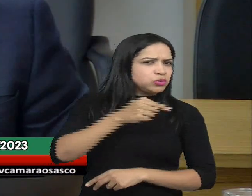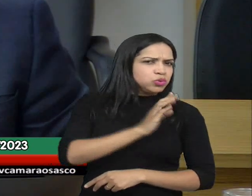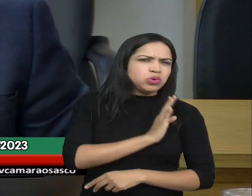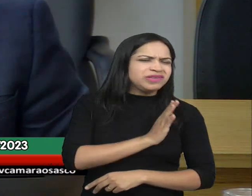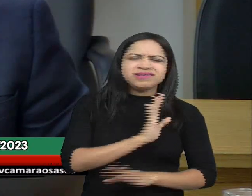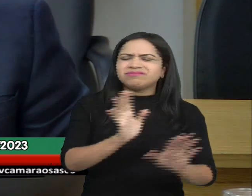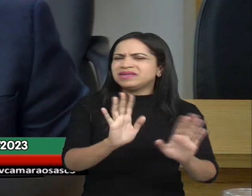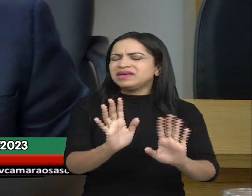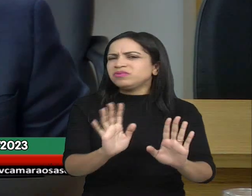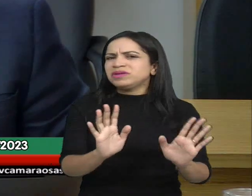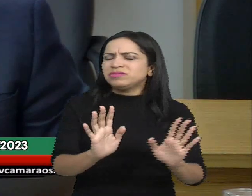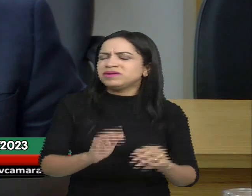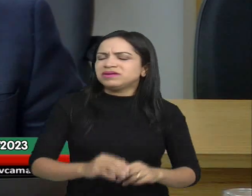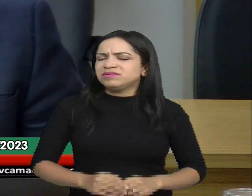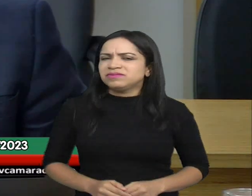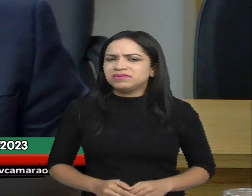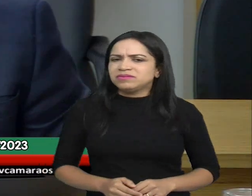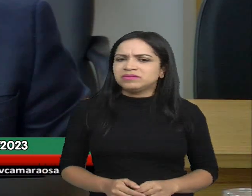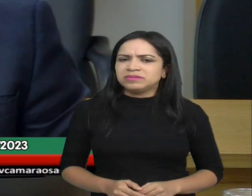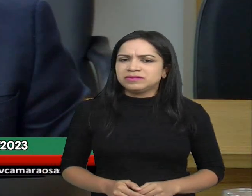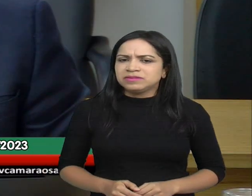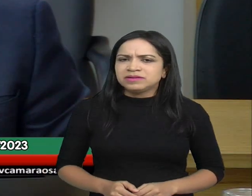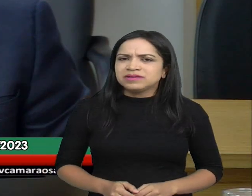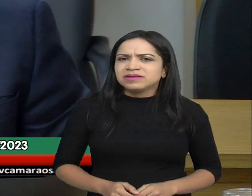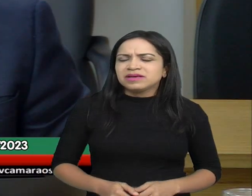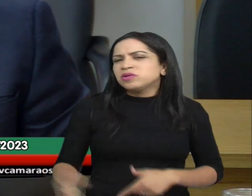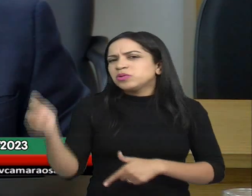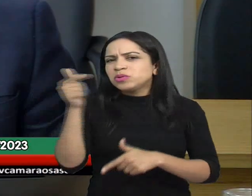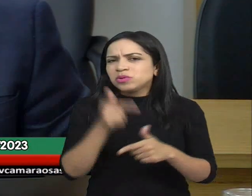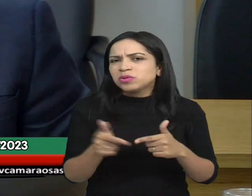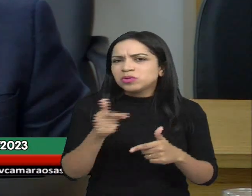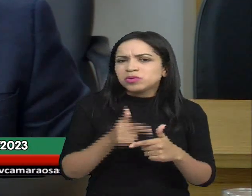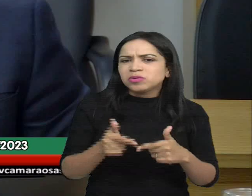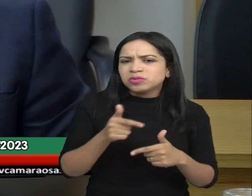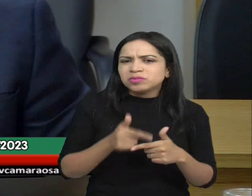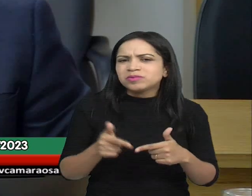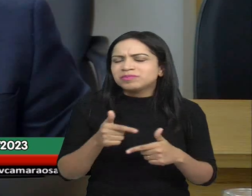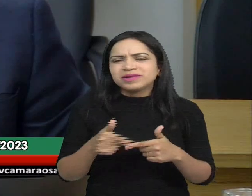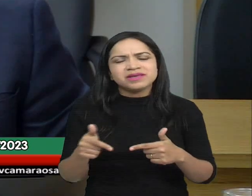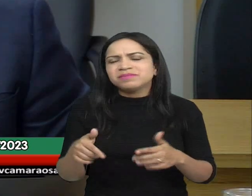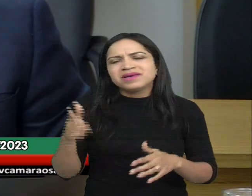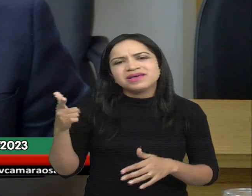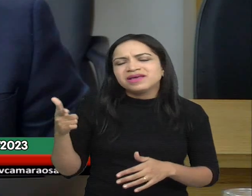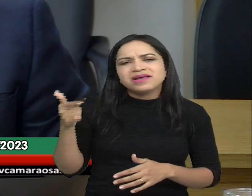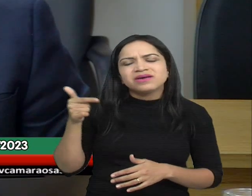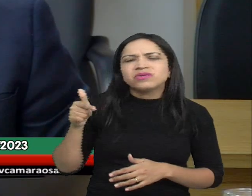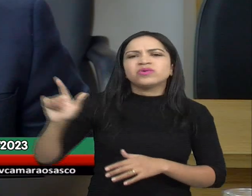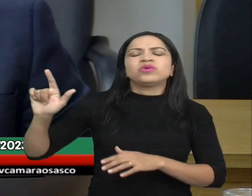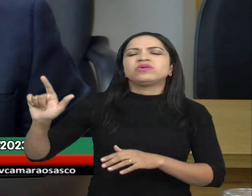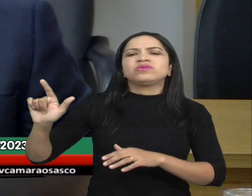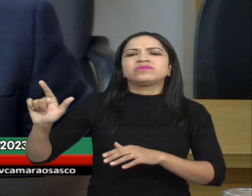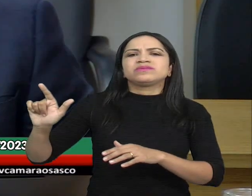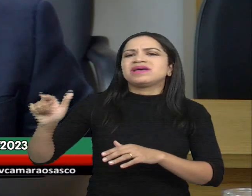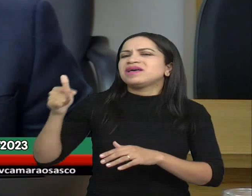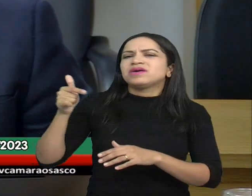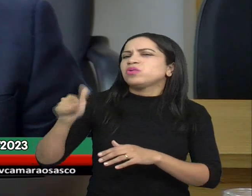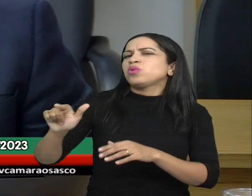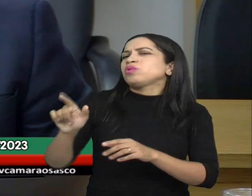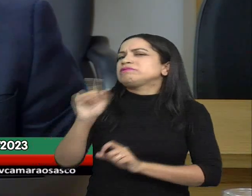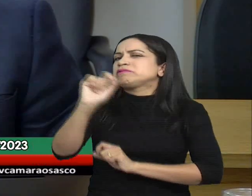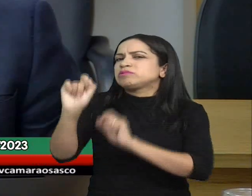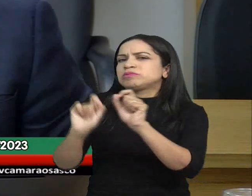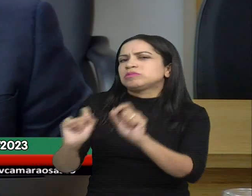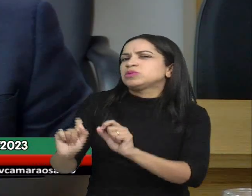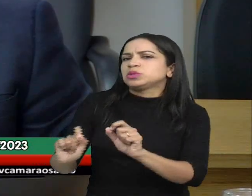mais periférico, que vem para esse pulmão, né? Então, assim, não é uma causa... relacionada ao